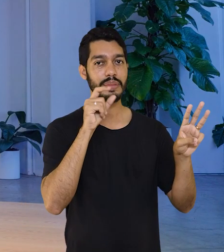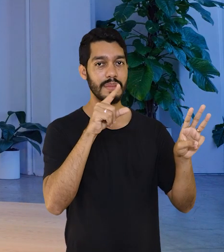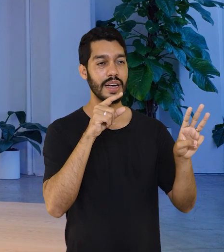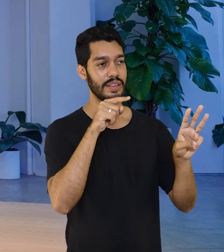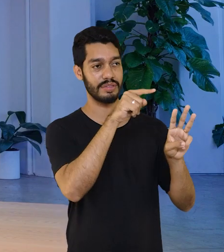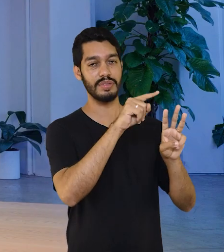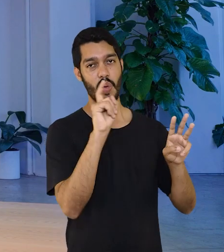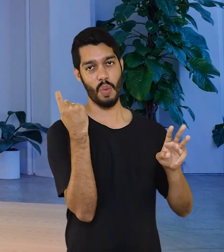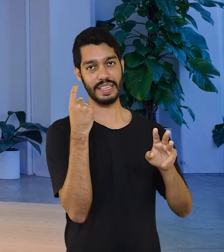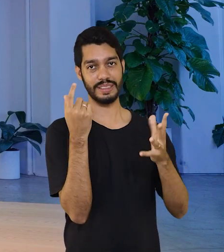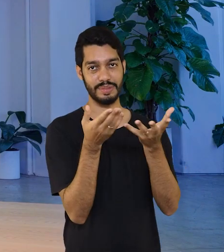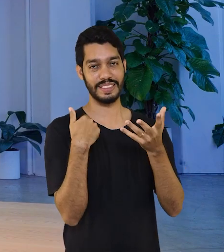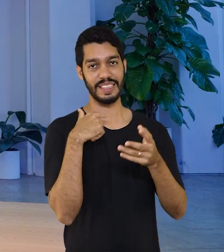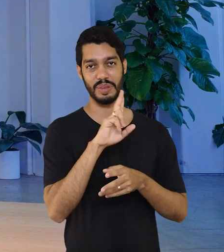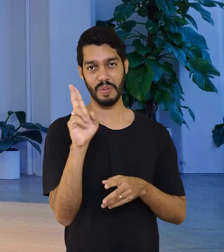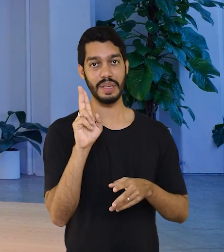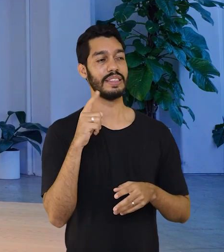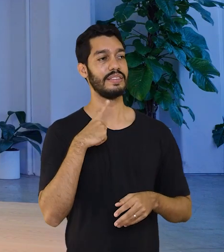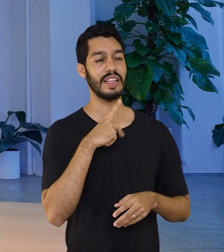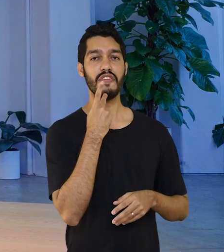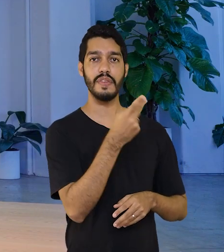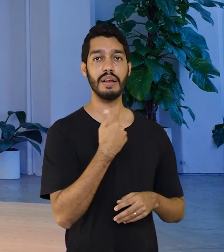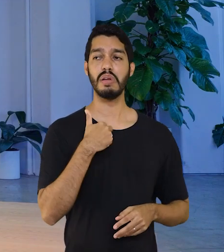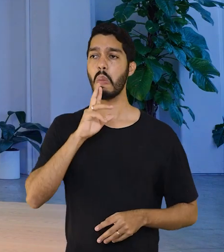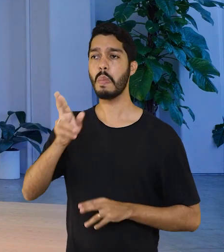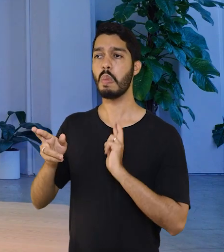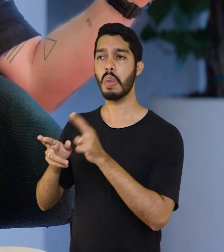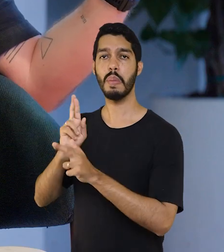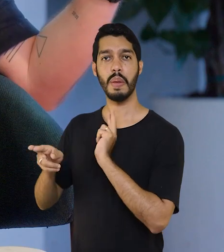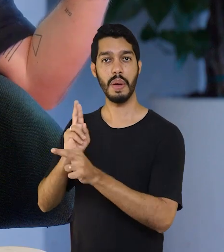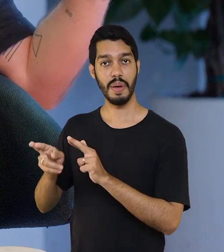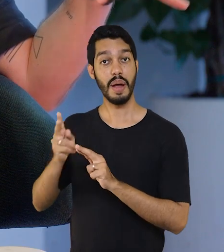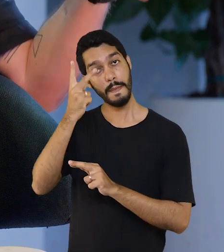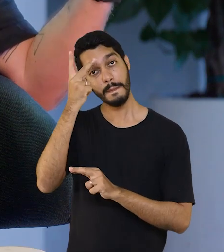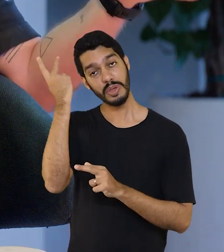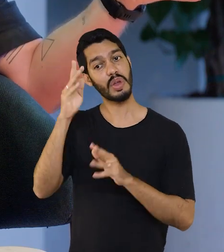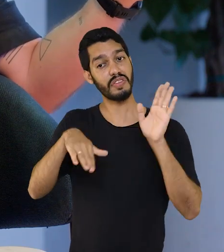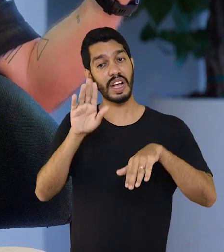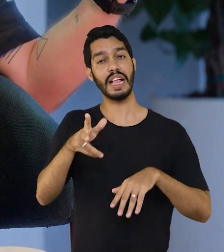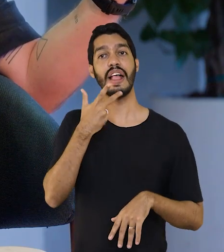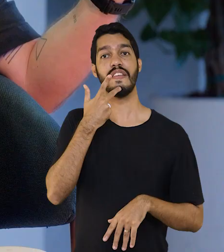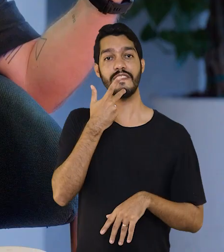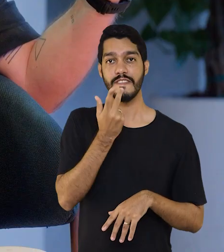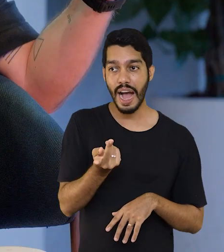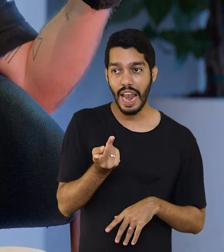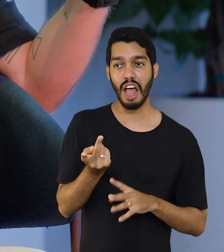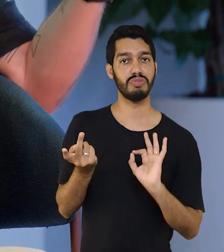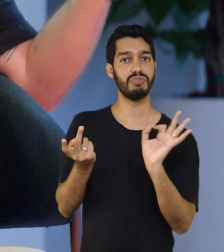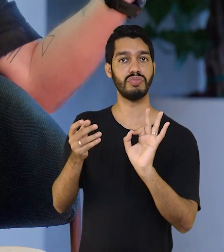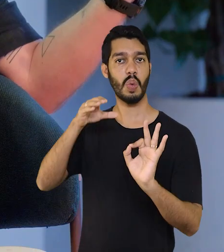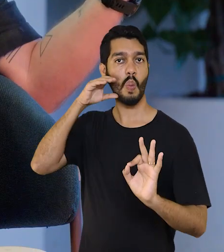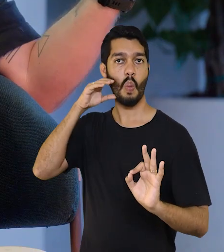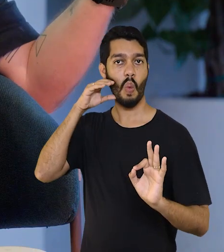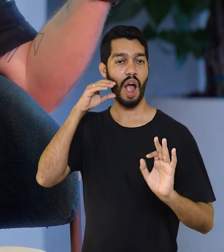X, que é tudo declarado. Só que as pessoas fazem um monte de coisa que elas não dizem que fazem. Então, muito do que a gente tem ajudado a turma toda